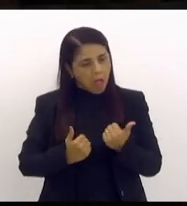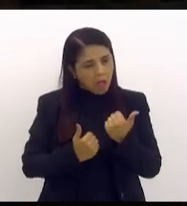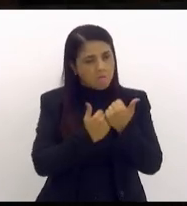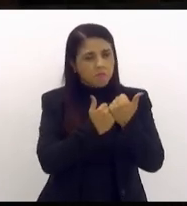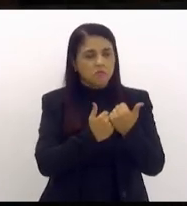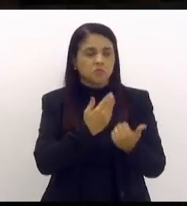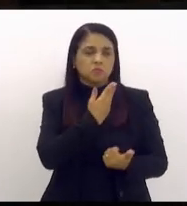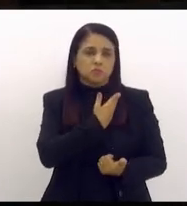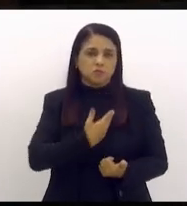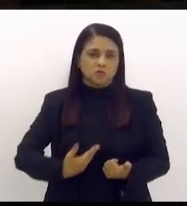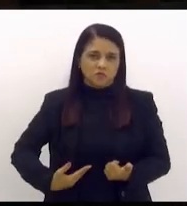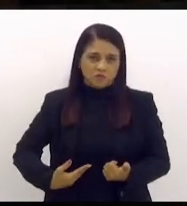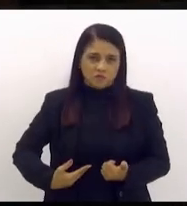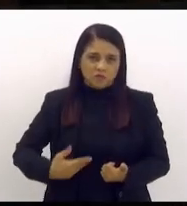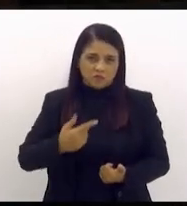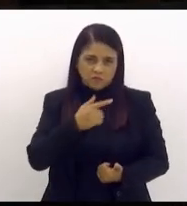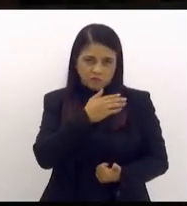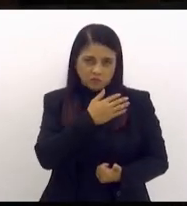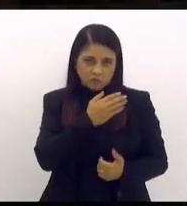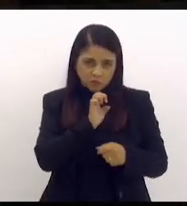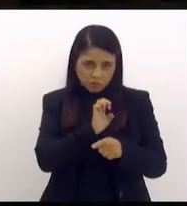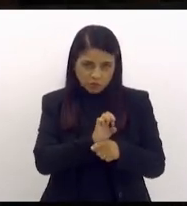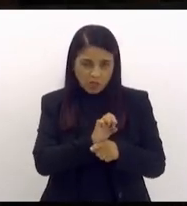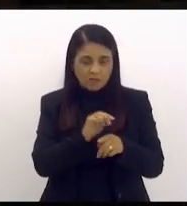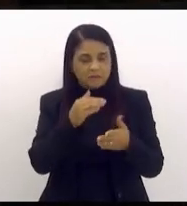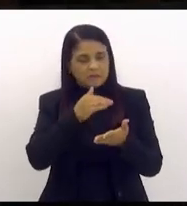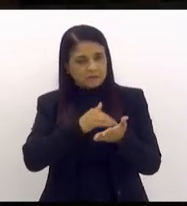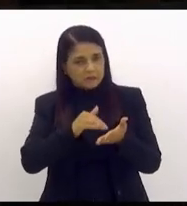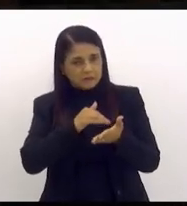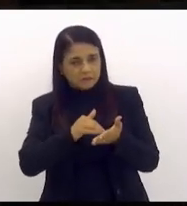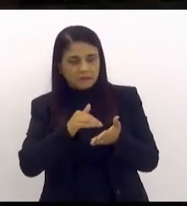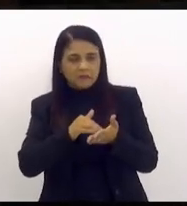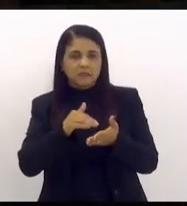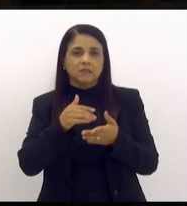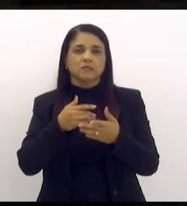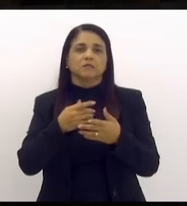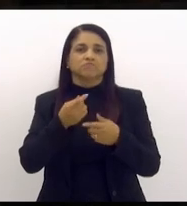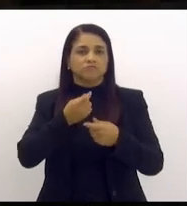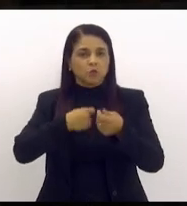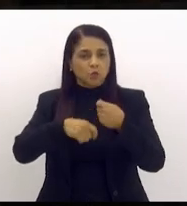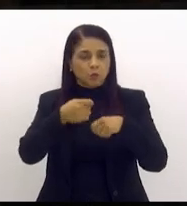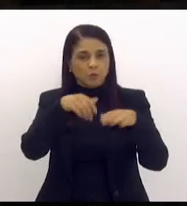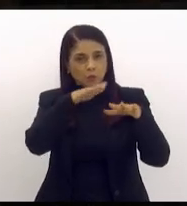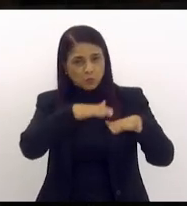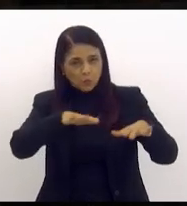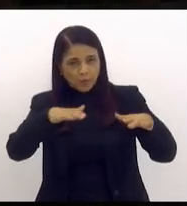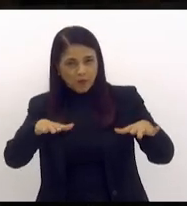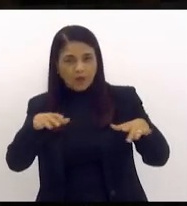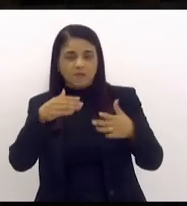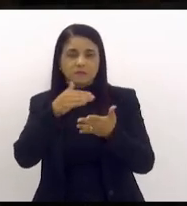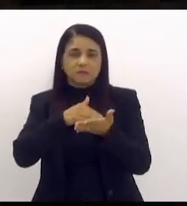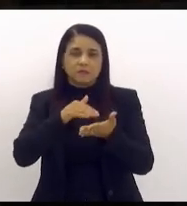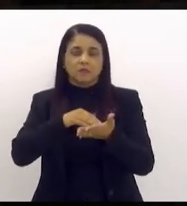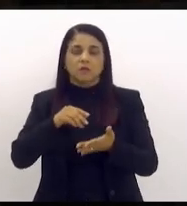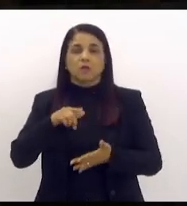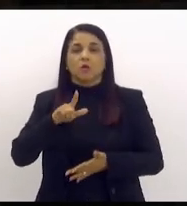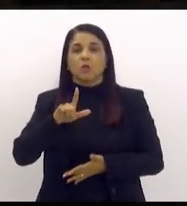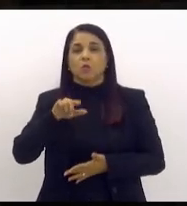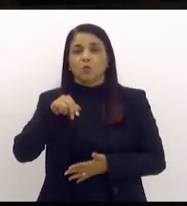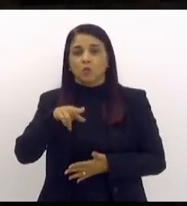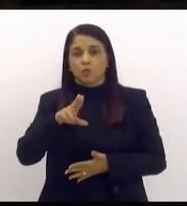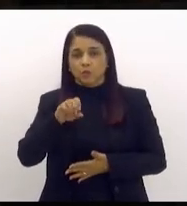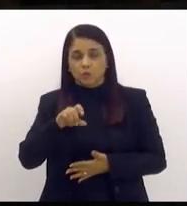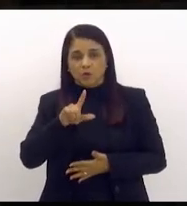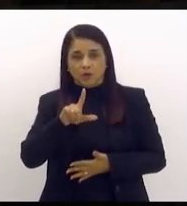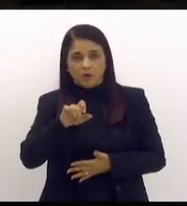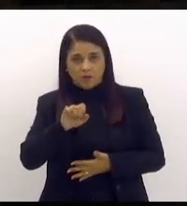estado pode contar com apoio da Secretaria de Estado de economia do mar do nosso secretaria Ugo Leal para todas as ações necessárias para que